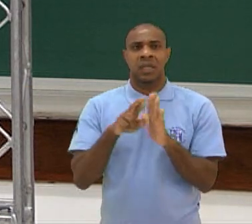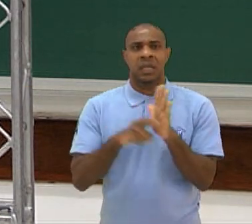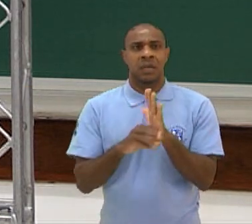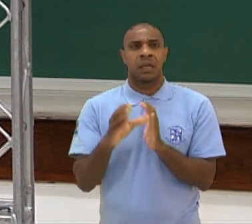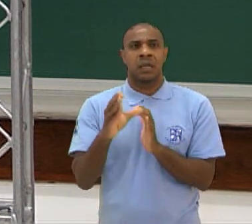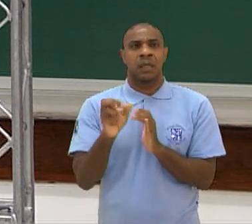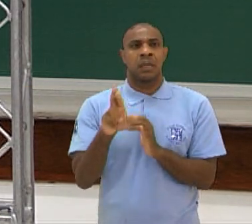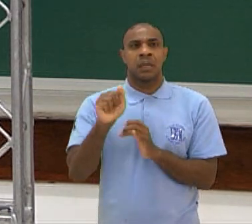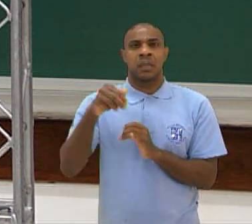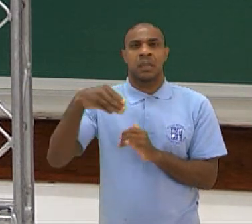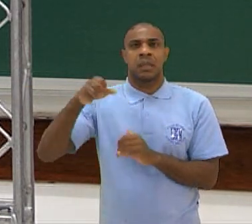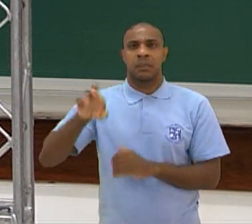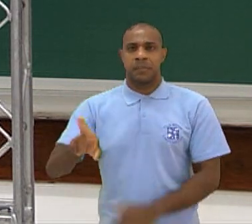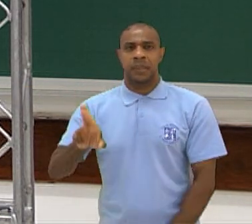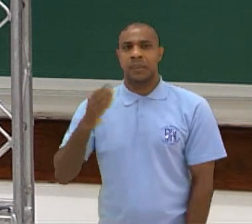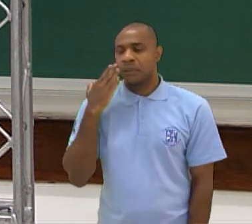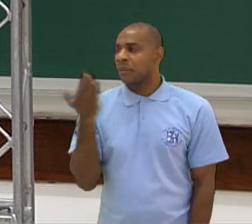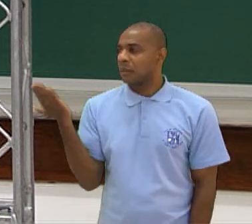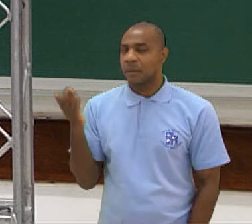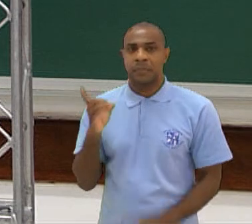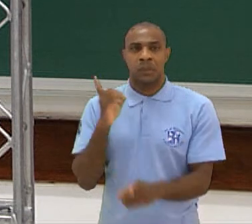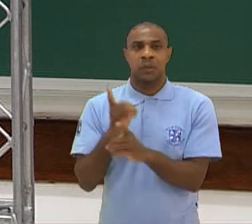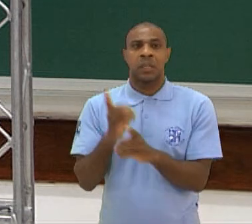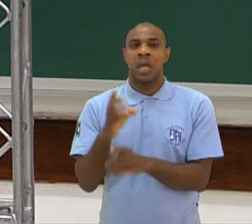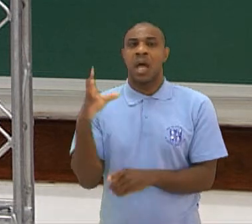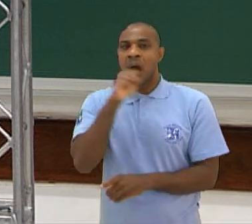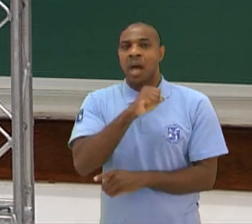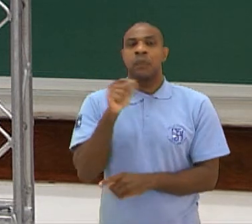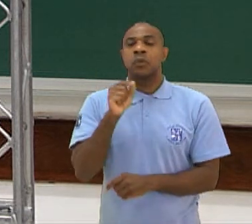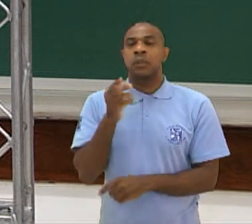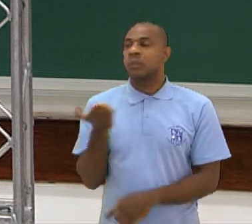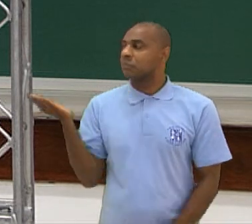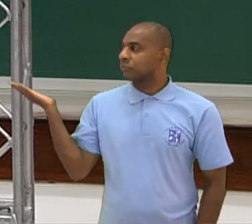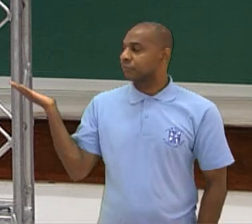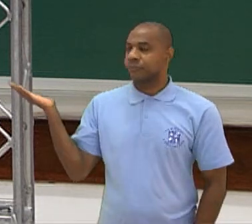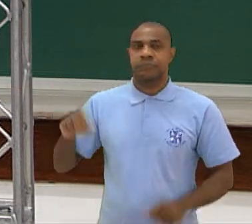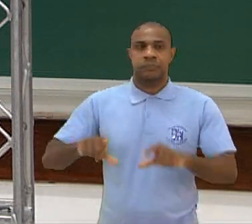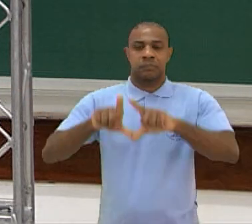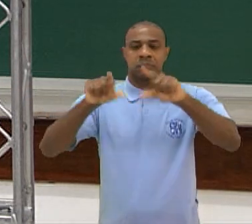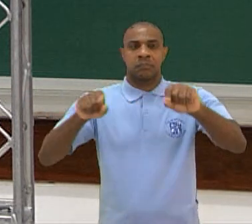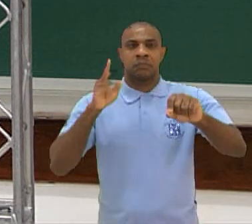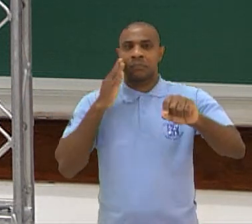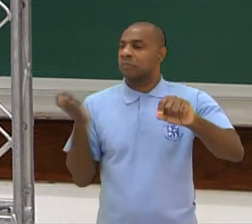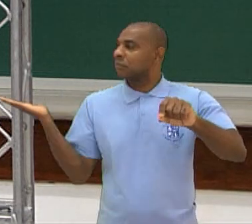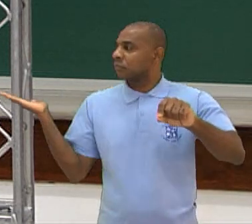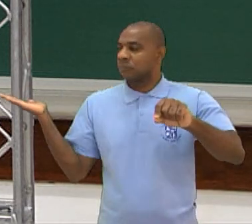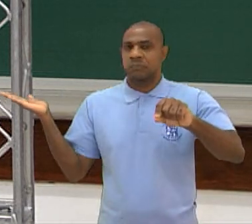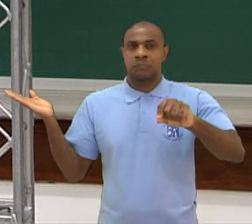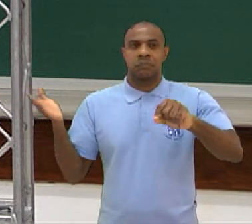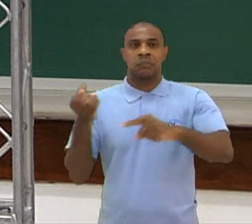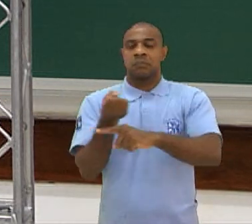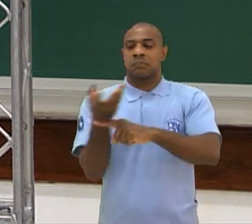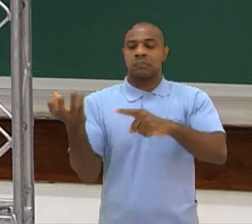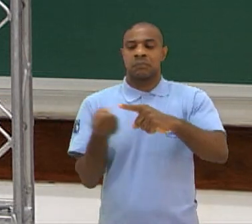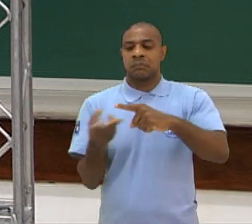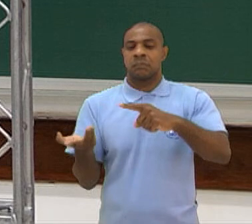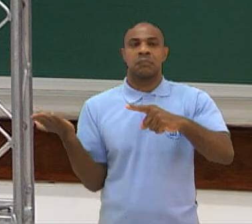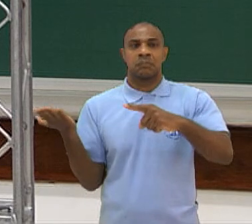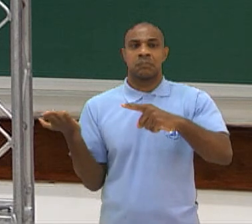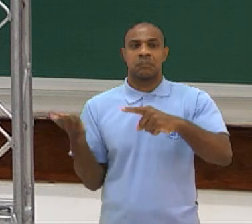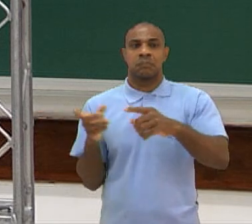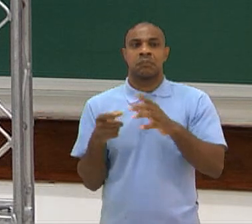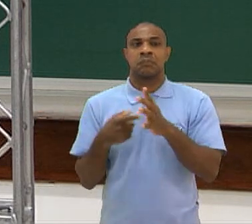para encontrar de forma muito mais rápida isso aqui, que é esse cara, essa fração que eu estou procurando,